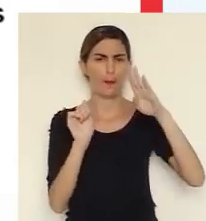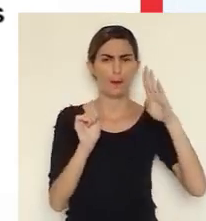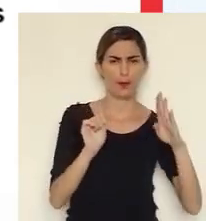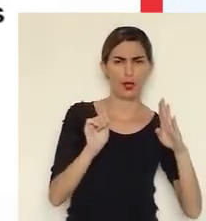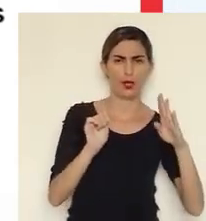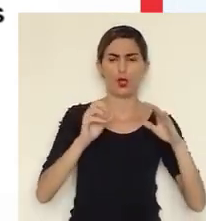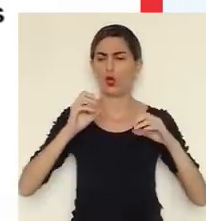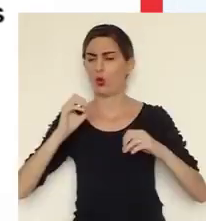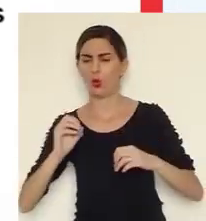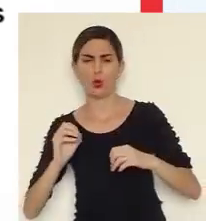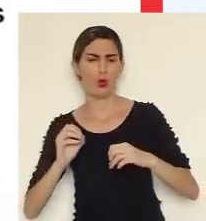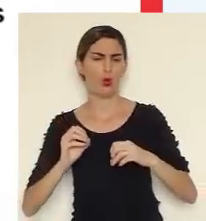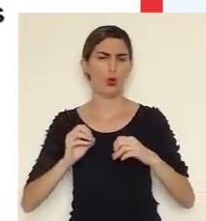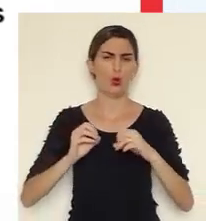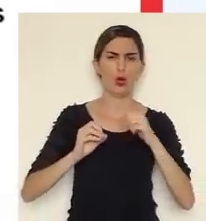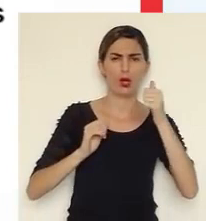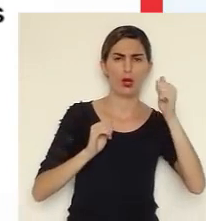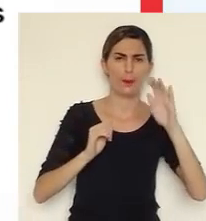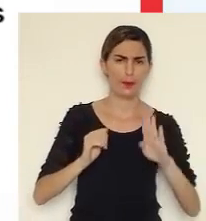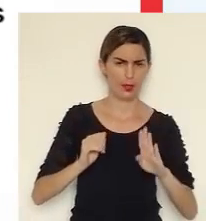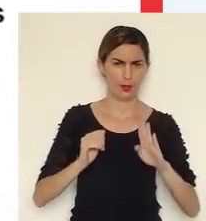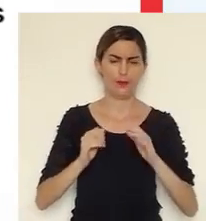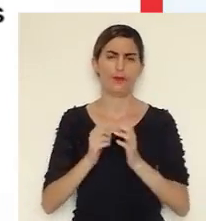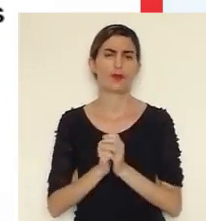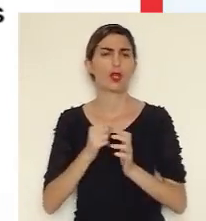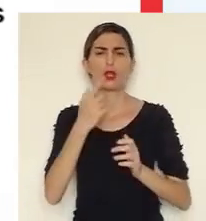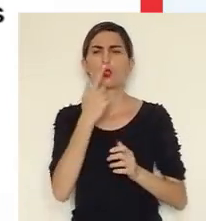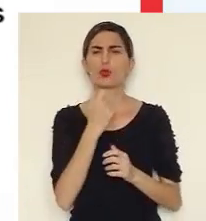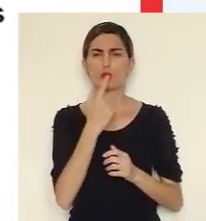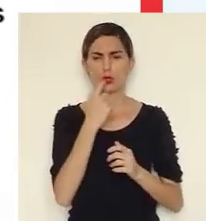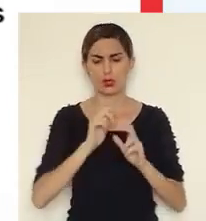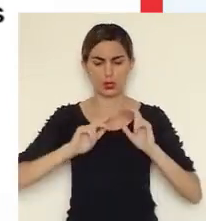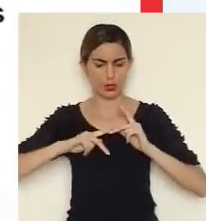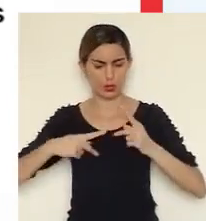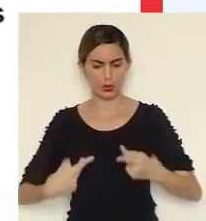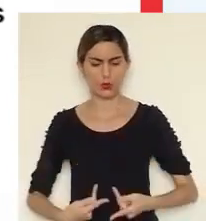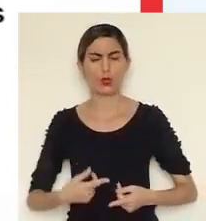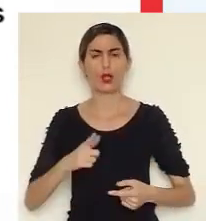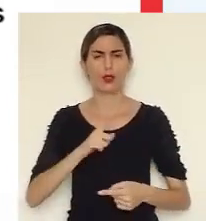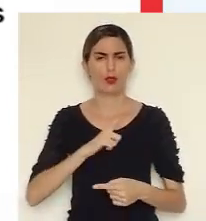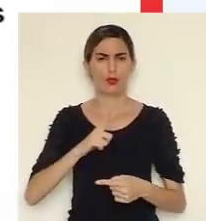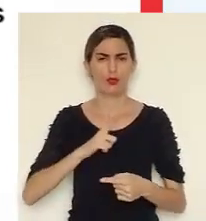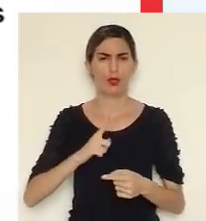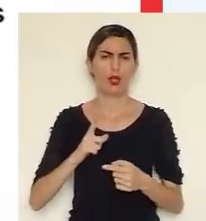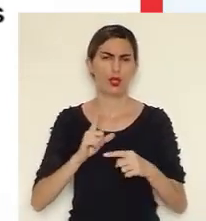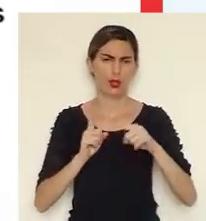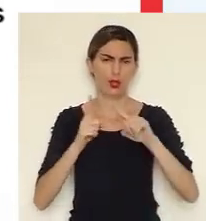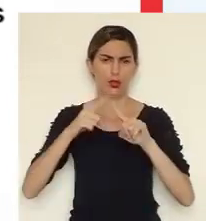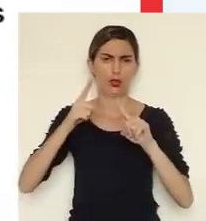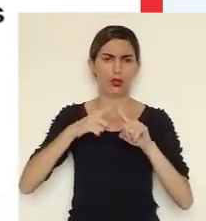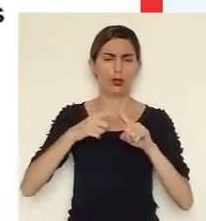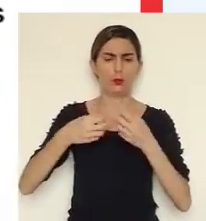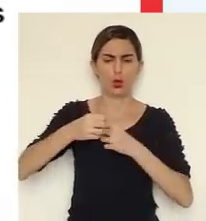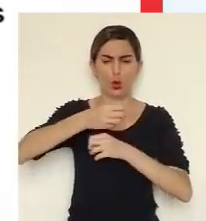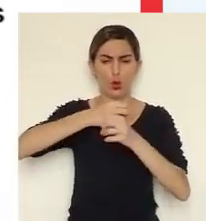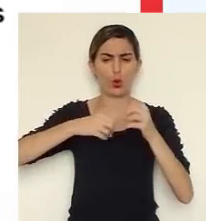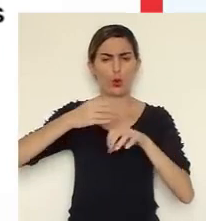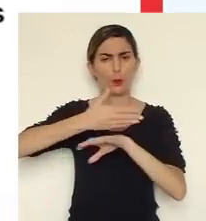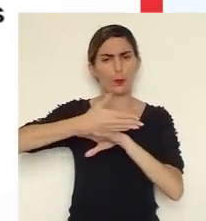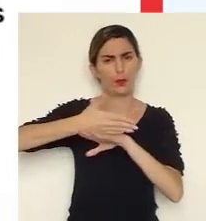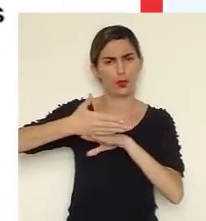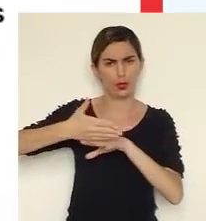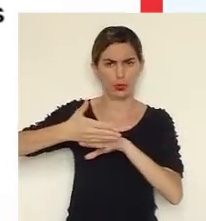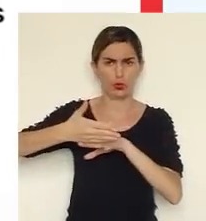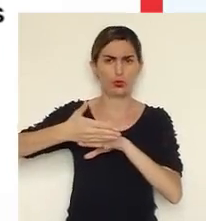tipo B, sangue do tipo O, sangue do tipo AB. No sangue humano estão presentes certos tipos de